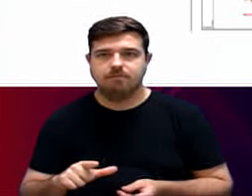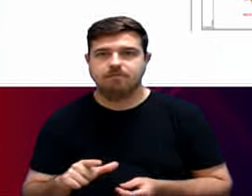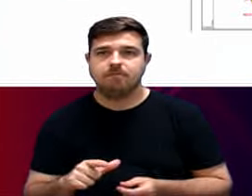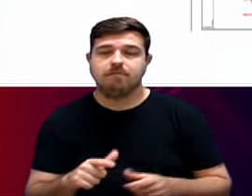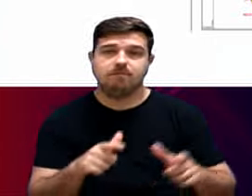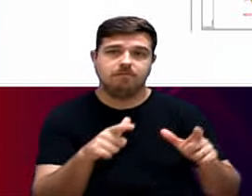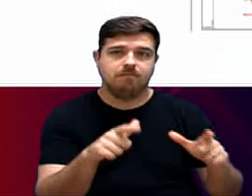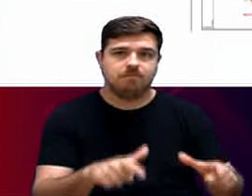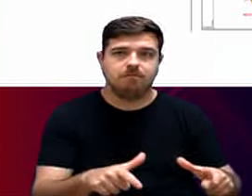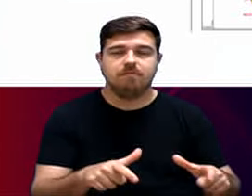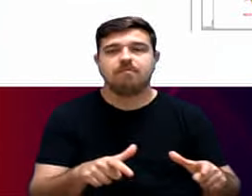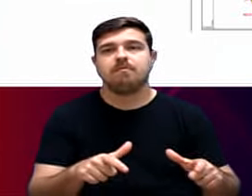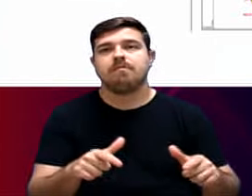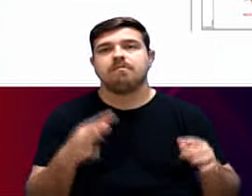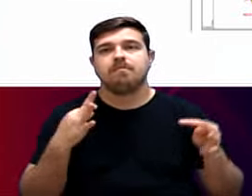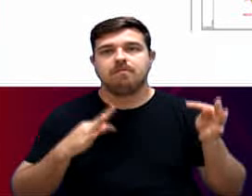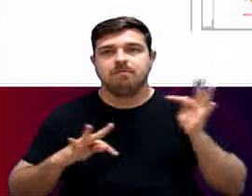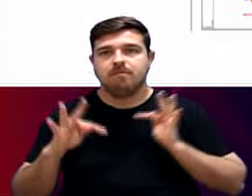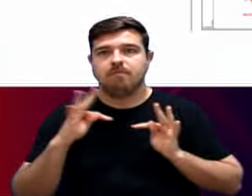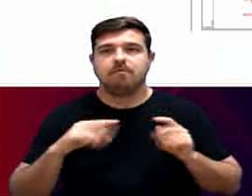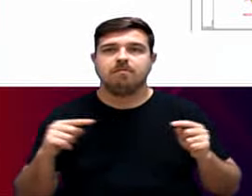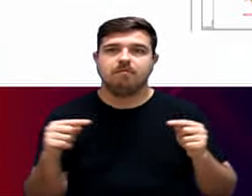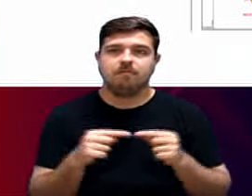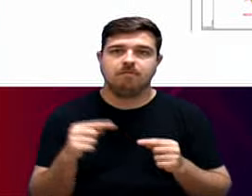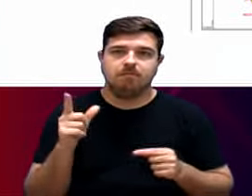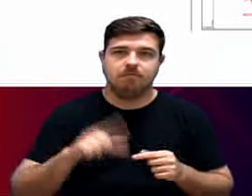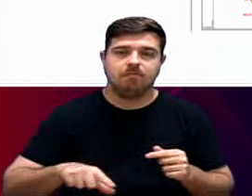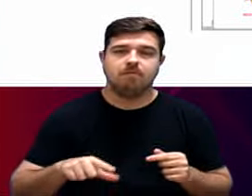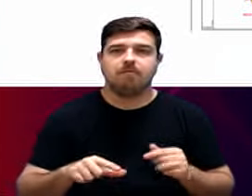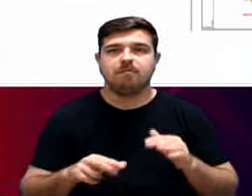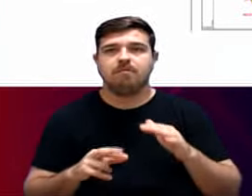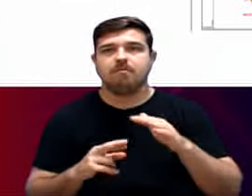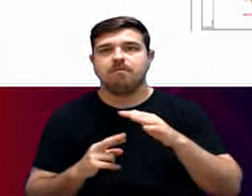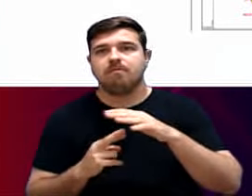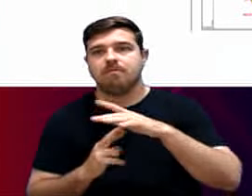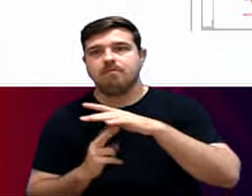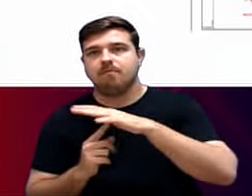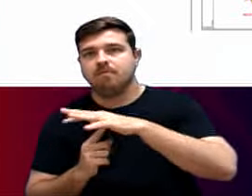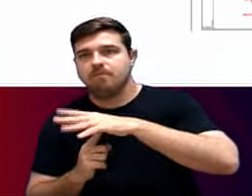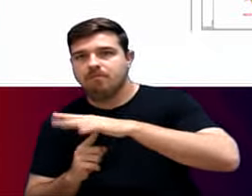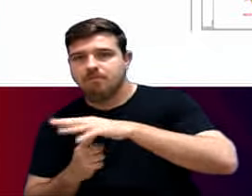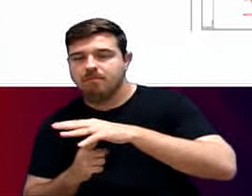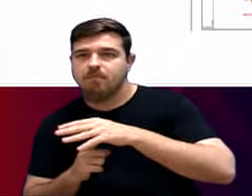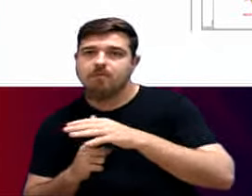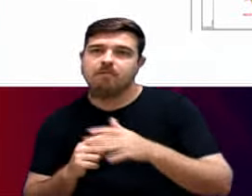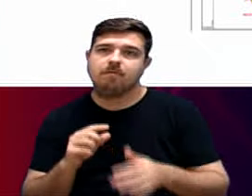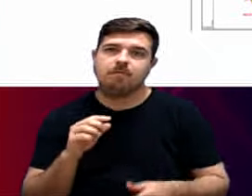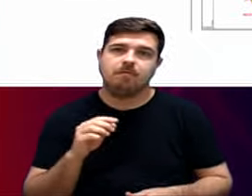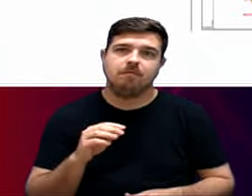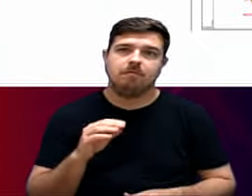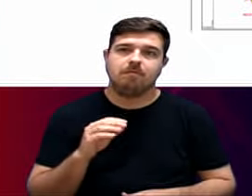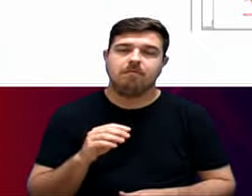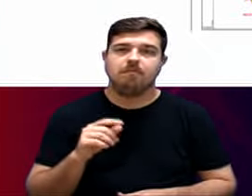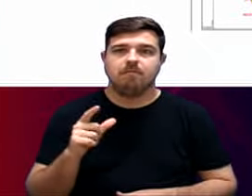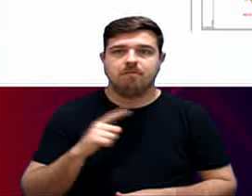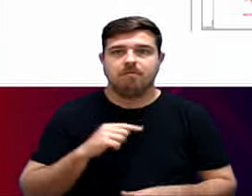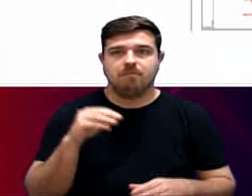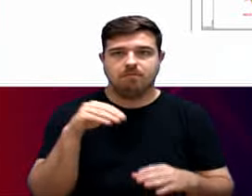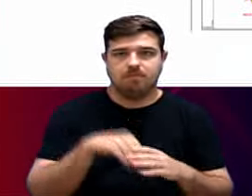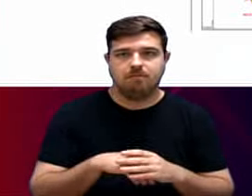distrito turístico e o parque da biodiversidade também foi englobado na